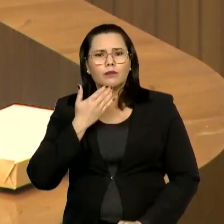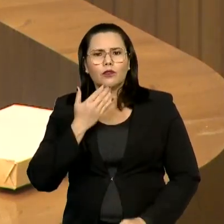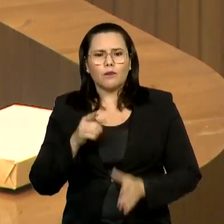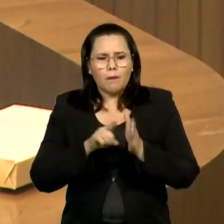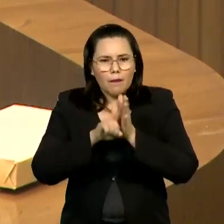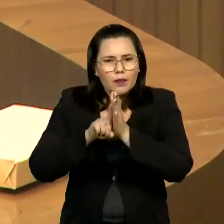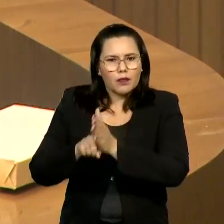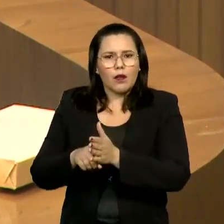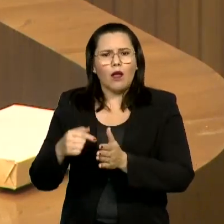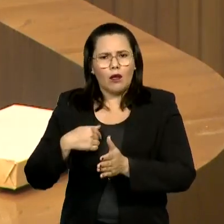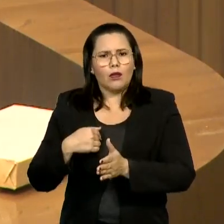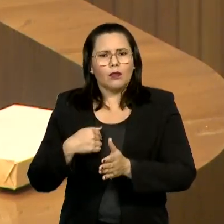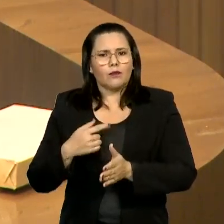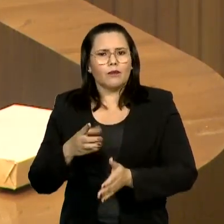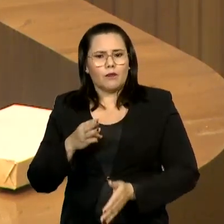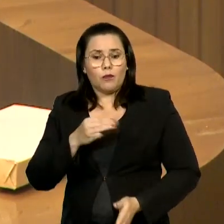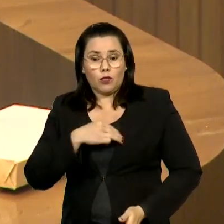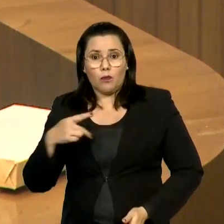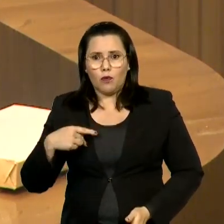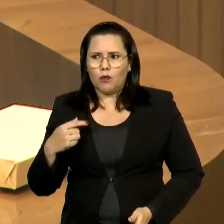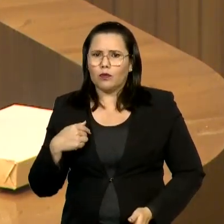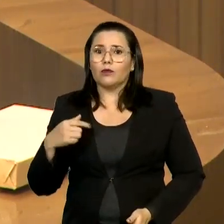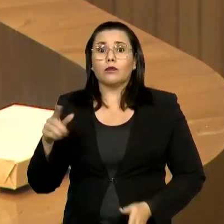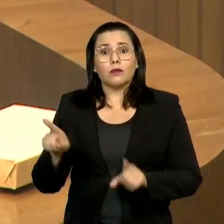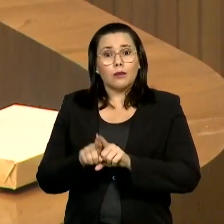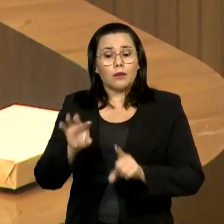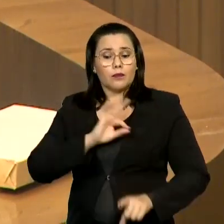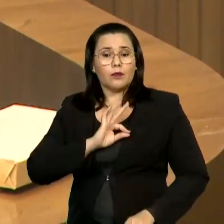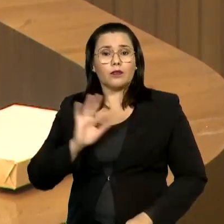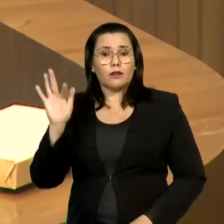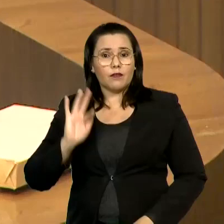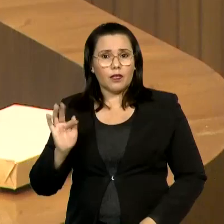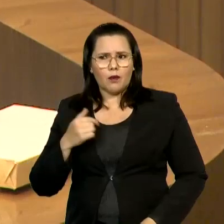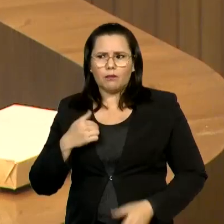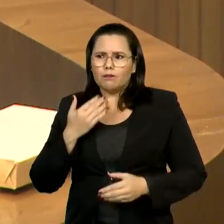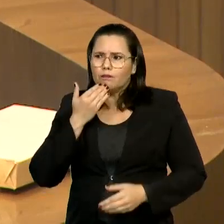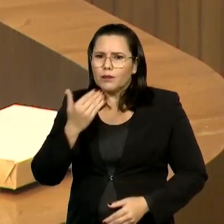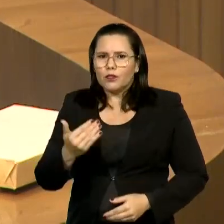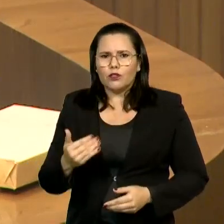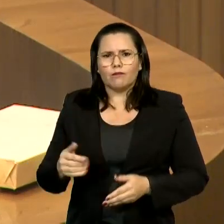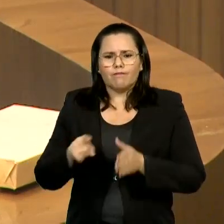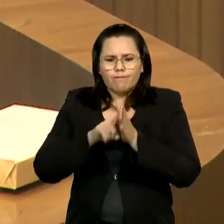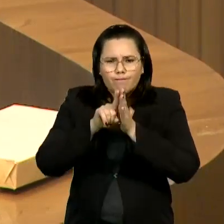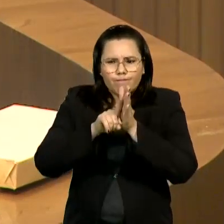Ministério Público e da Polícia Federal, porque